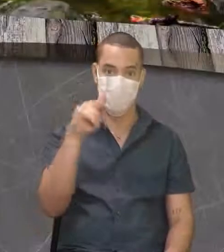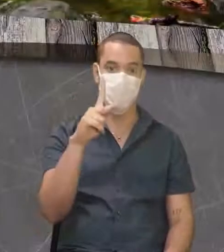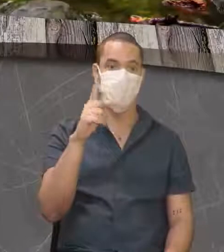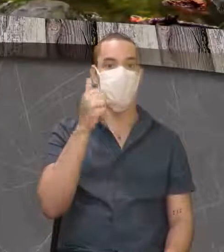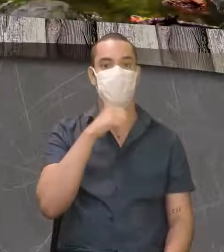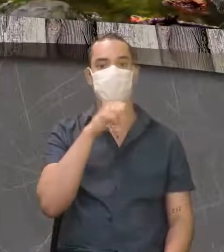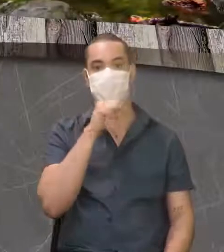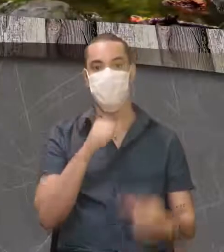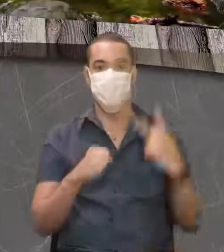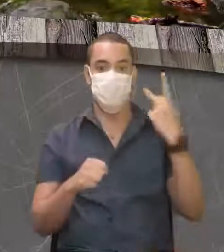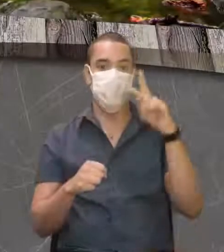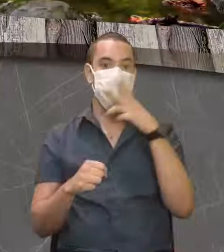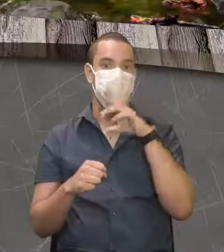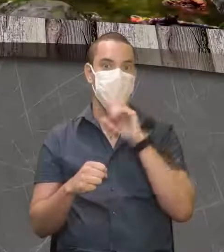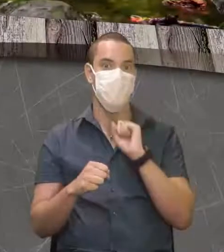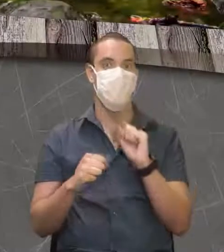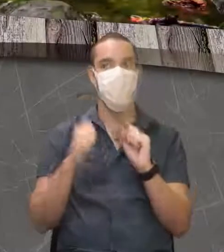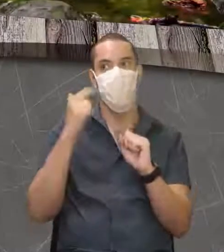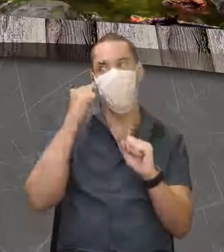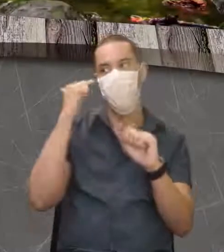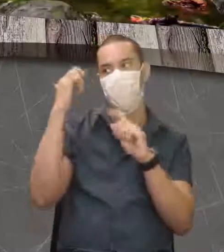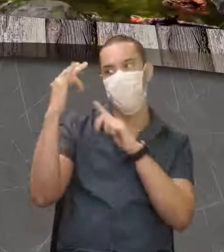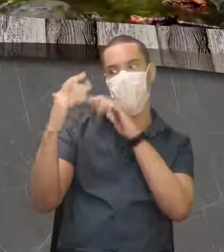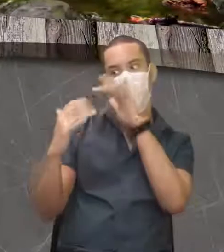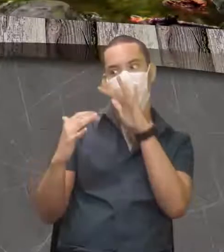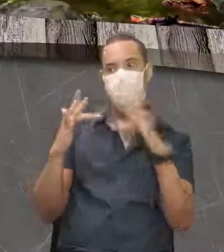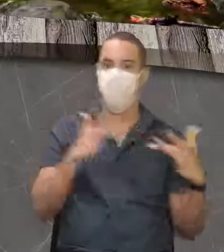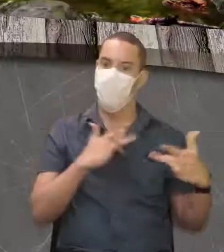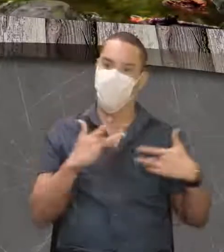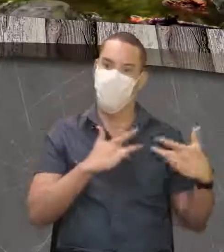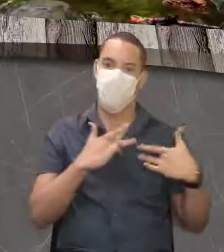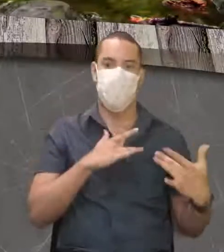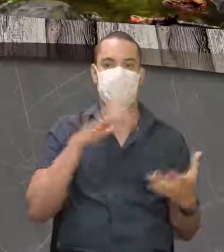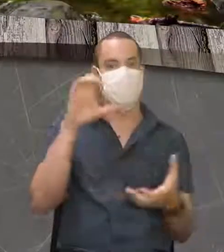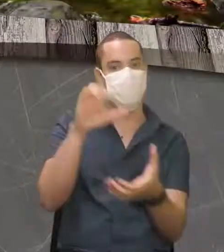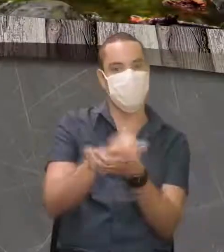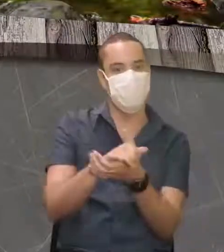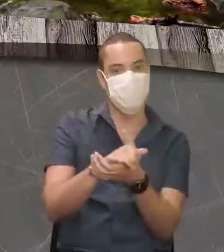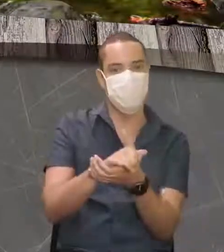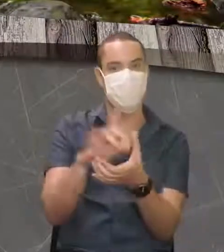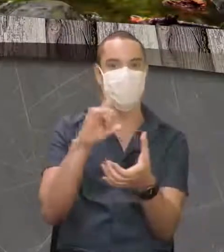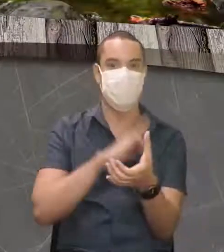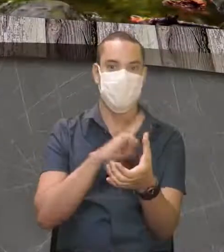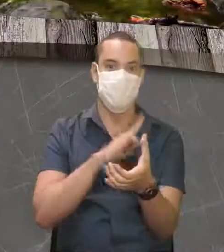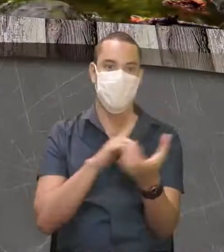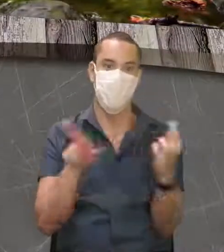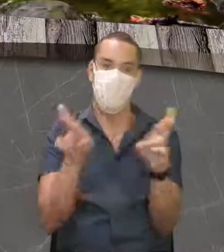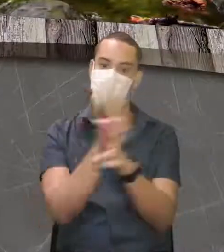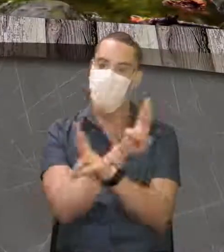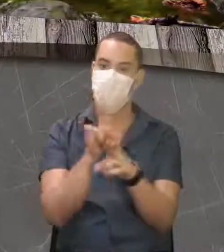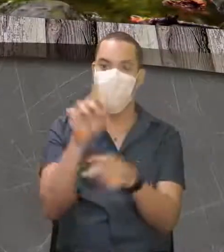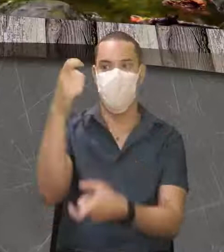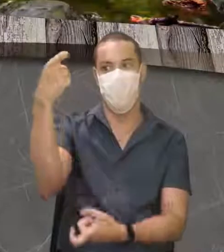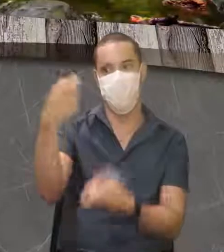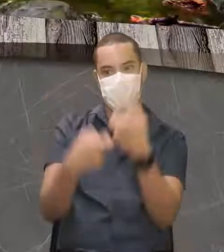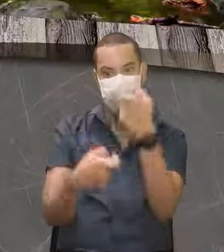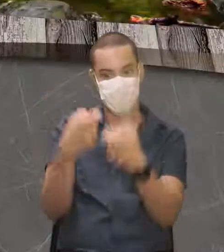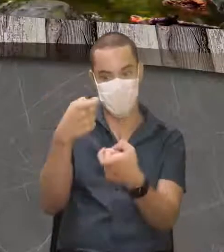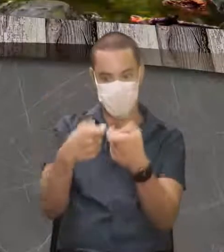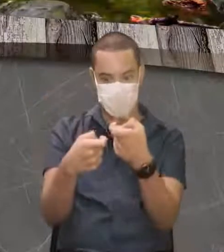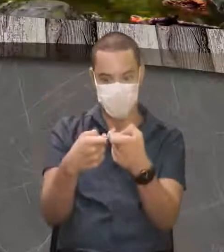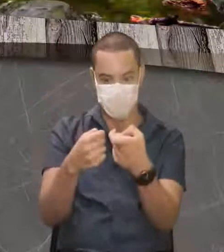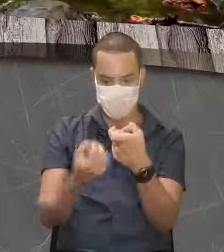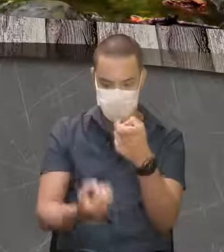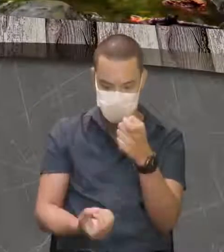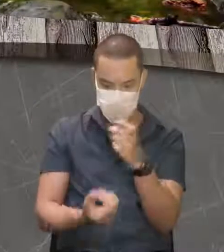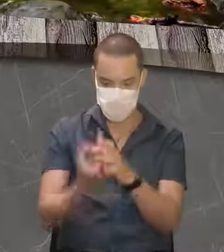mãe se apaixonaram, casaram, tiveram uma relação e dessa